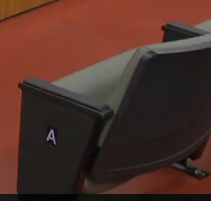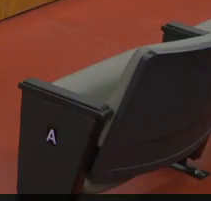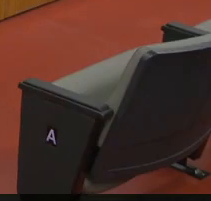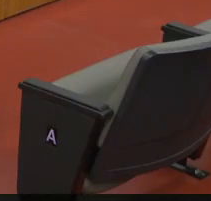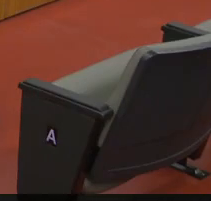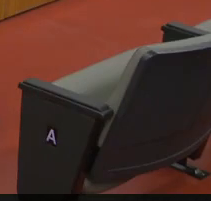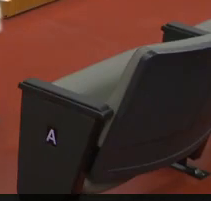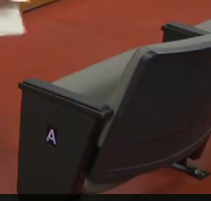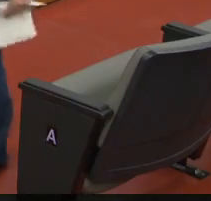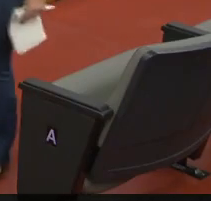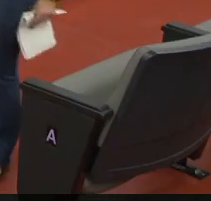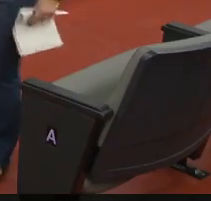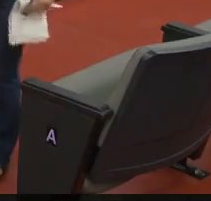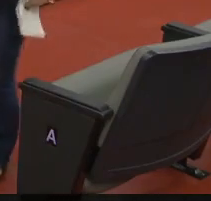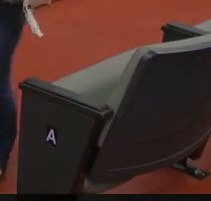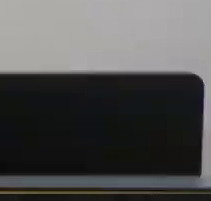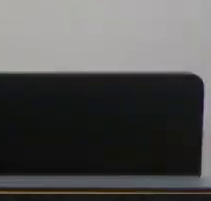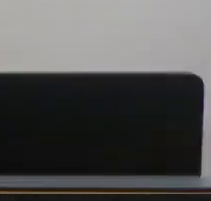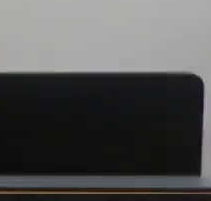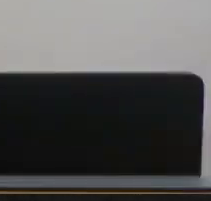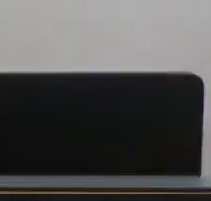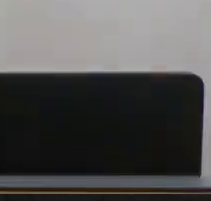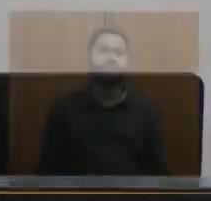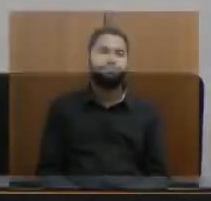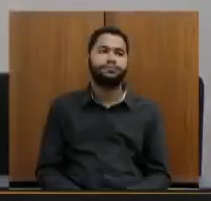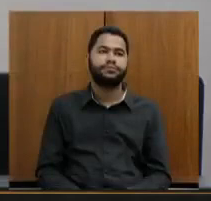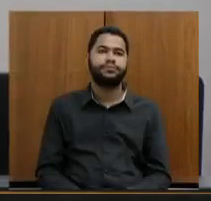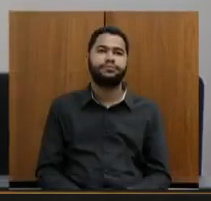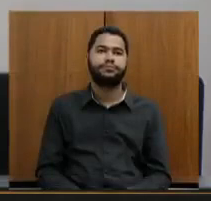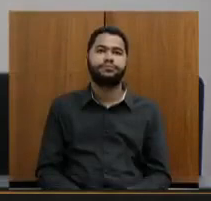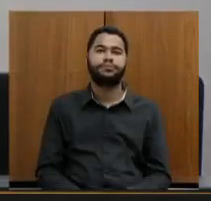G1 G1